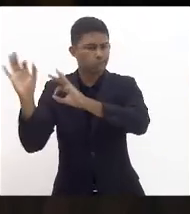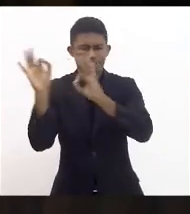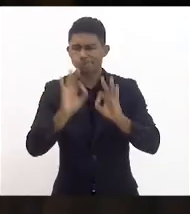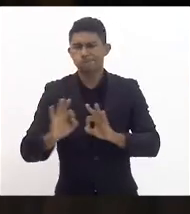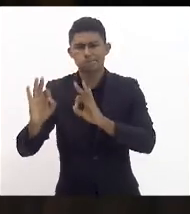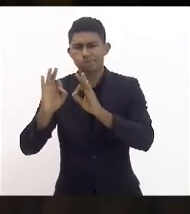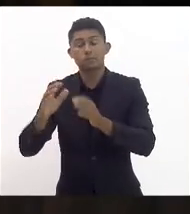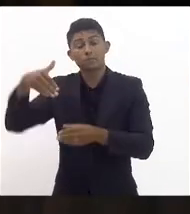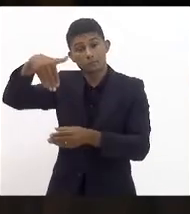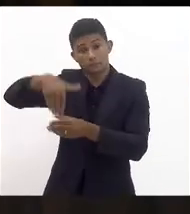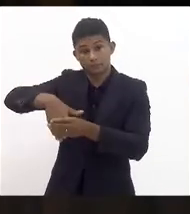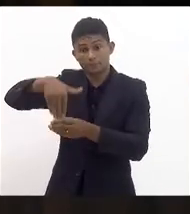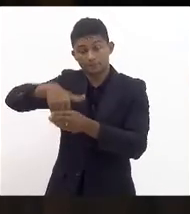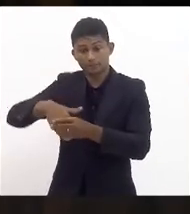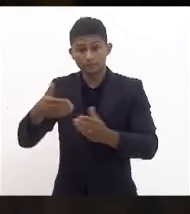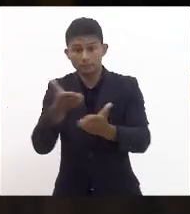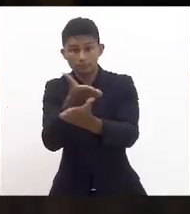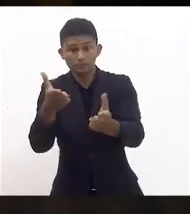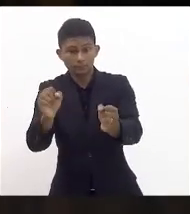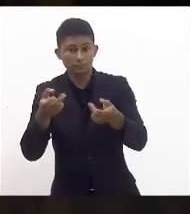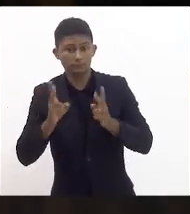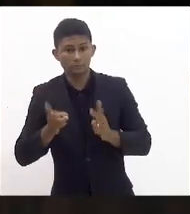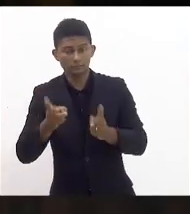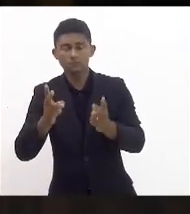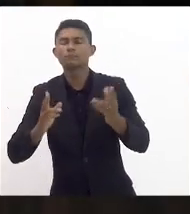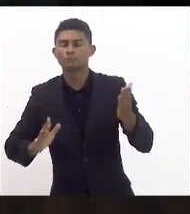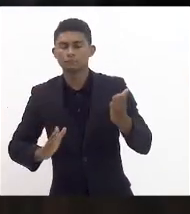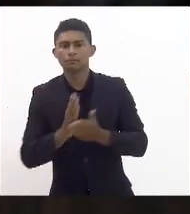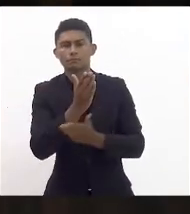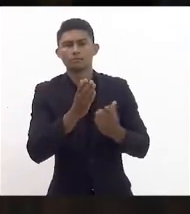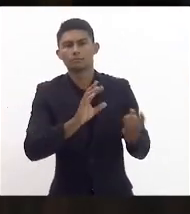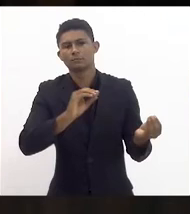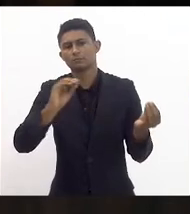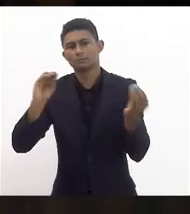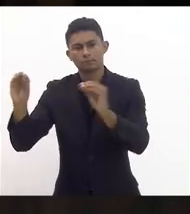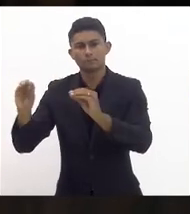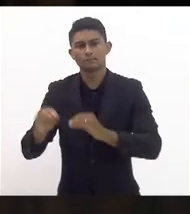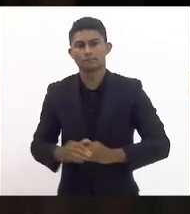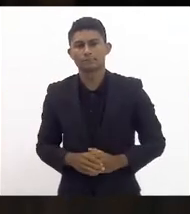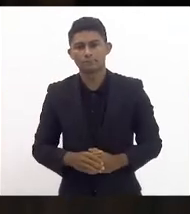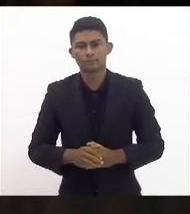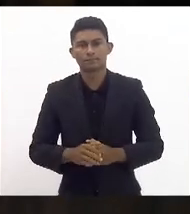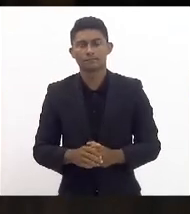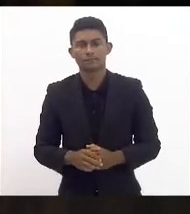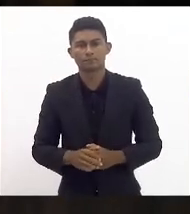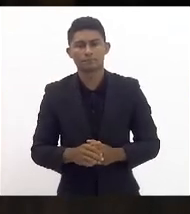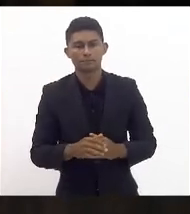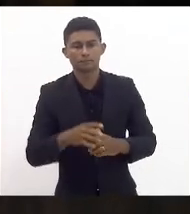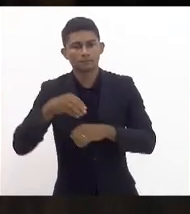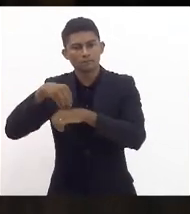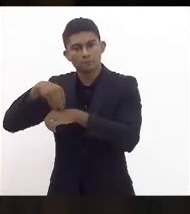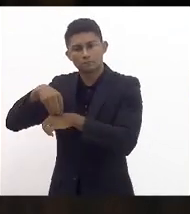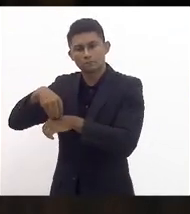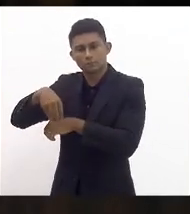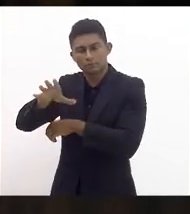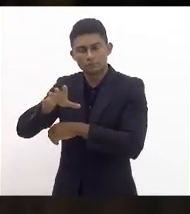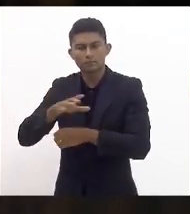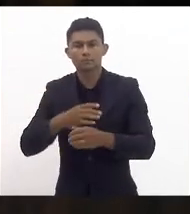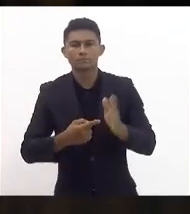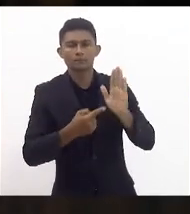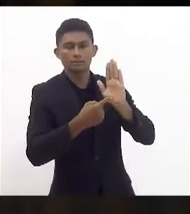Em votação, os senhores que aprovam, permaneçam como estão aprovados, vai à promulgação. Indicação legislativa